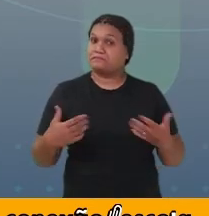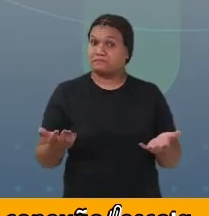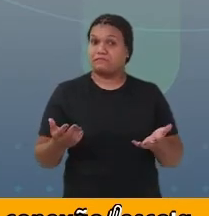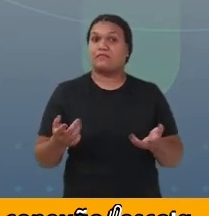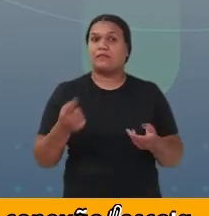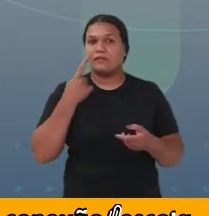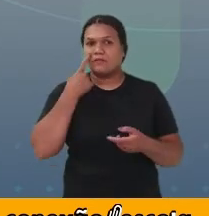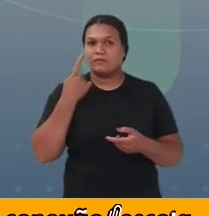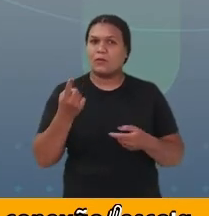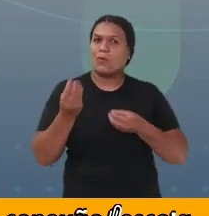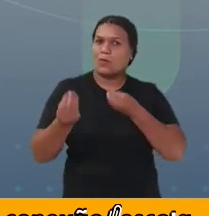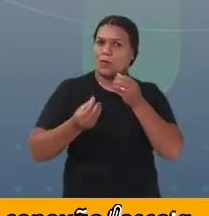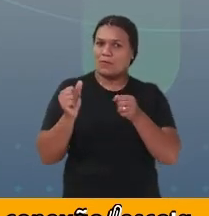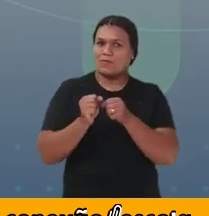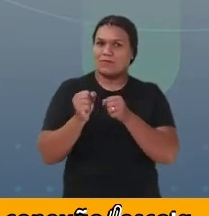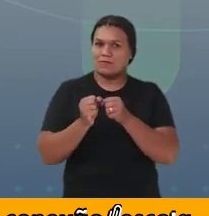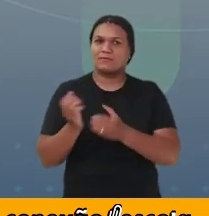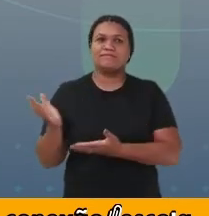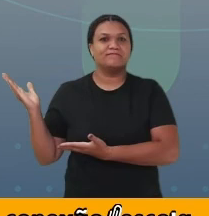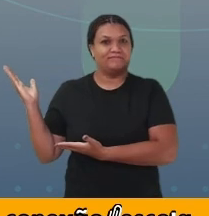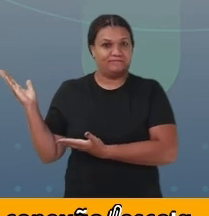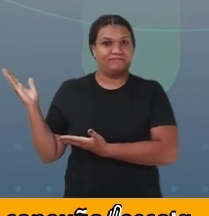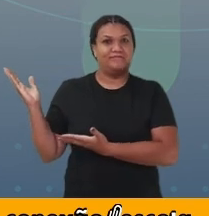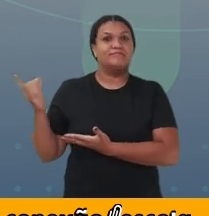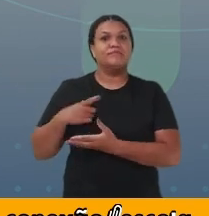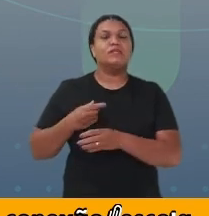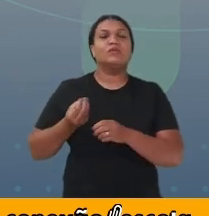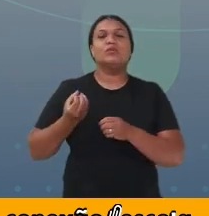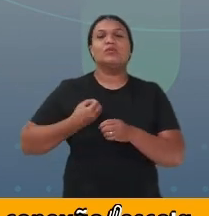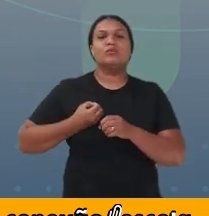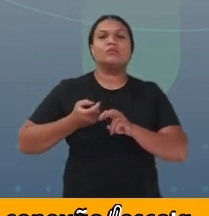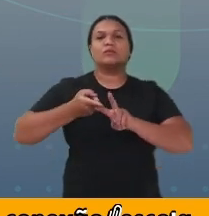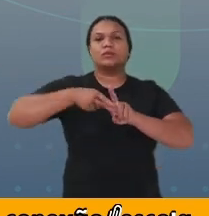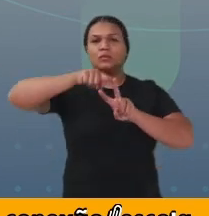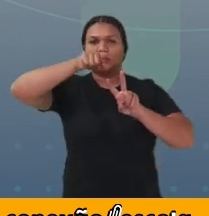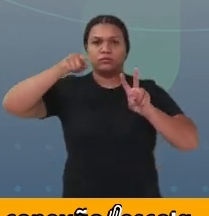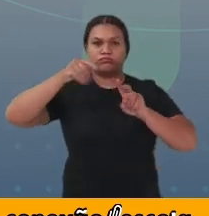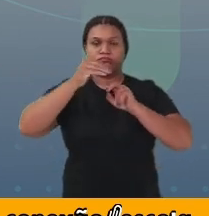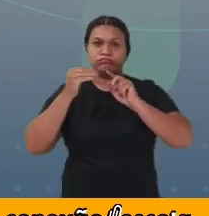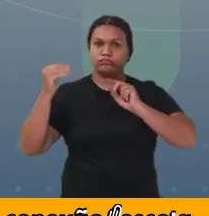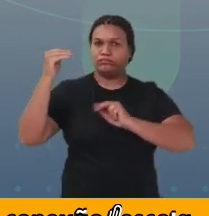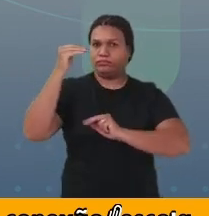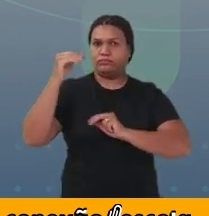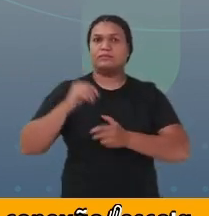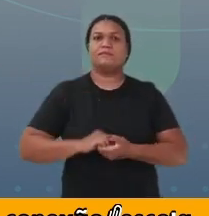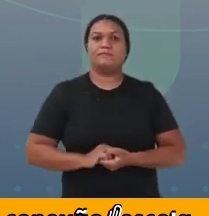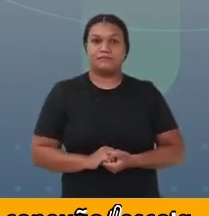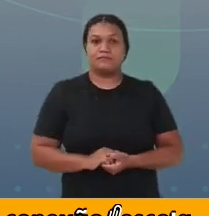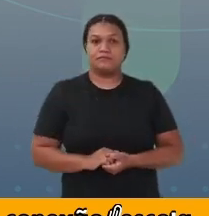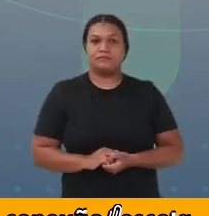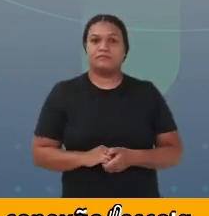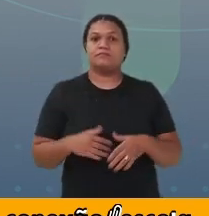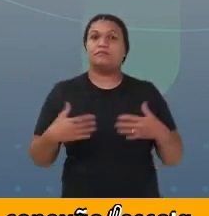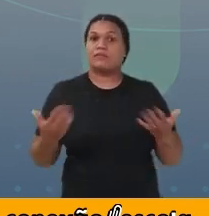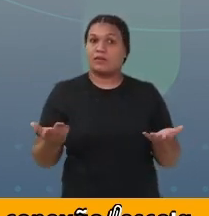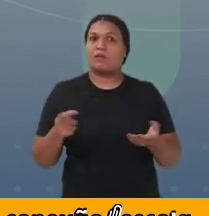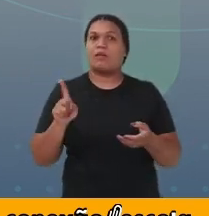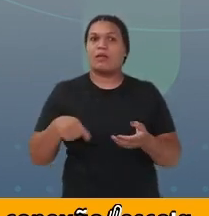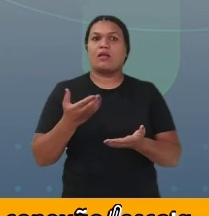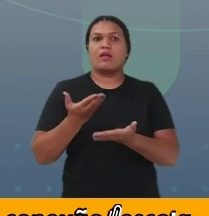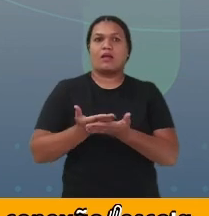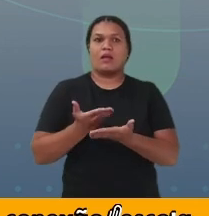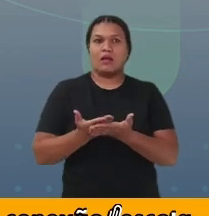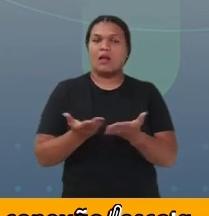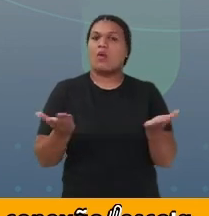Então, assim realizamos a radiciação de números racionais. Pessoal, essa foi a